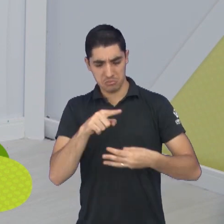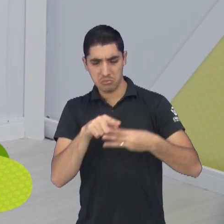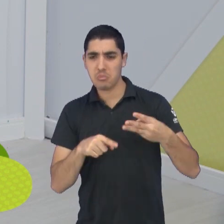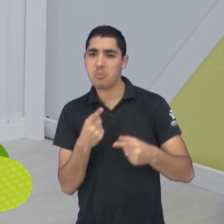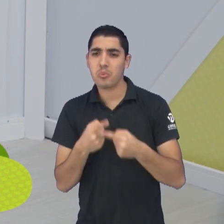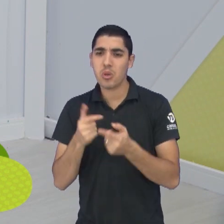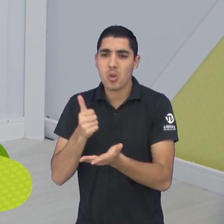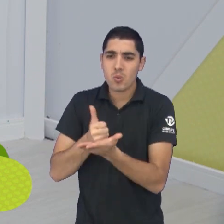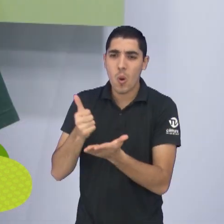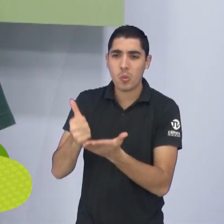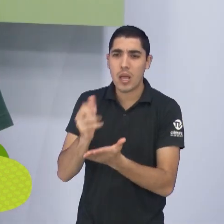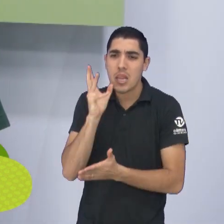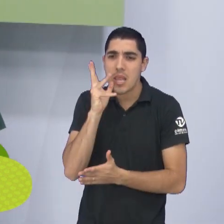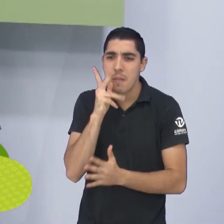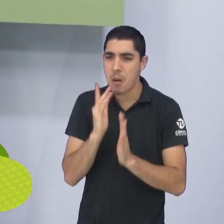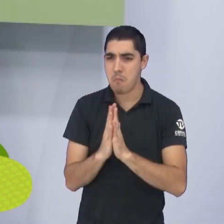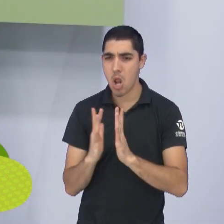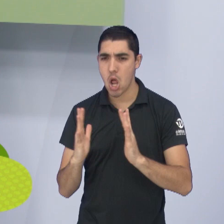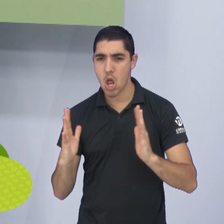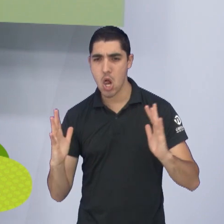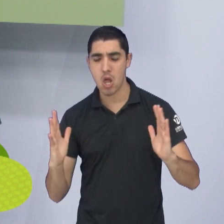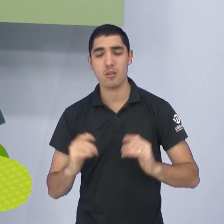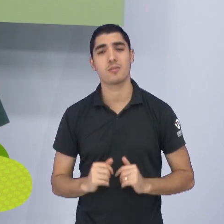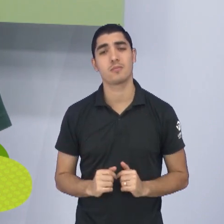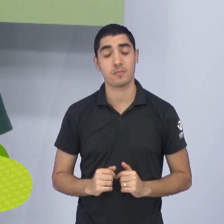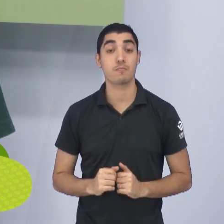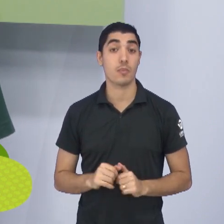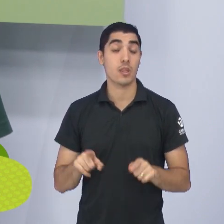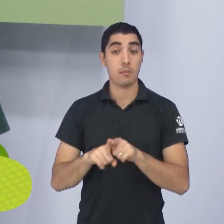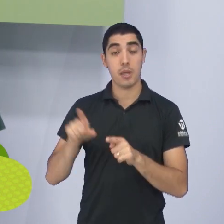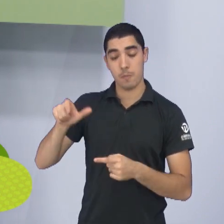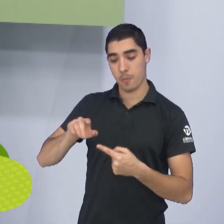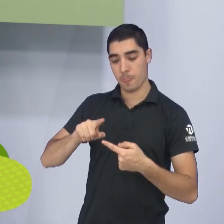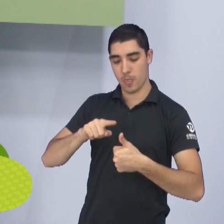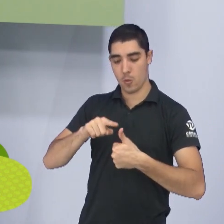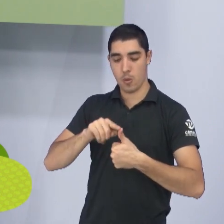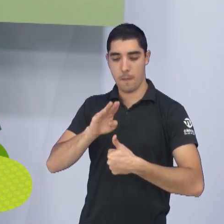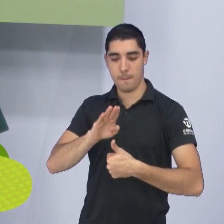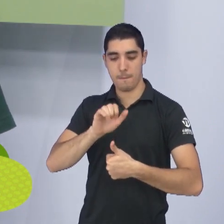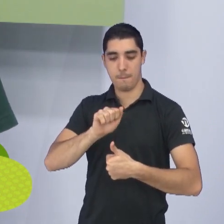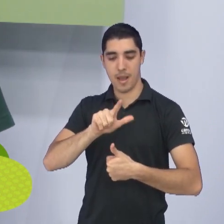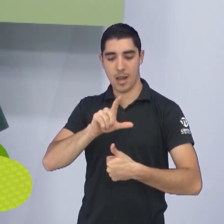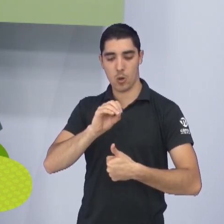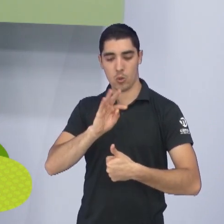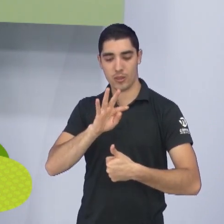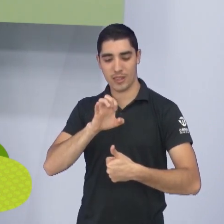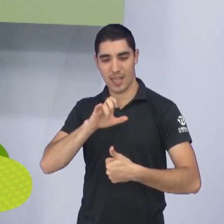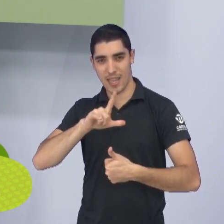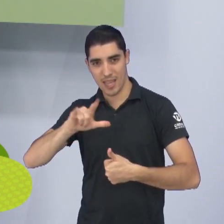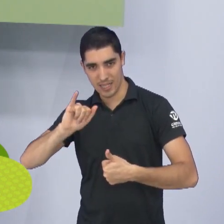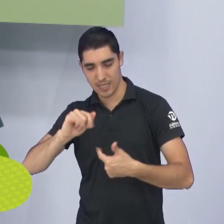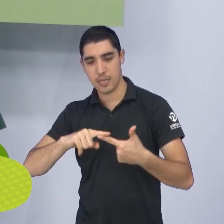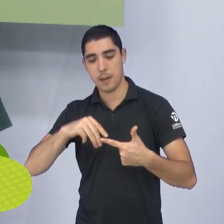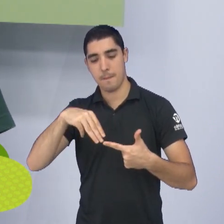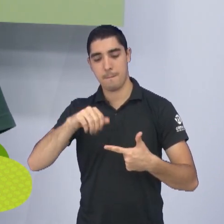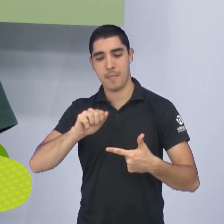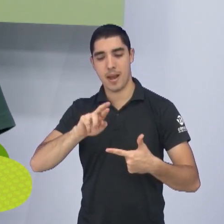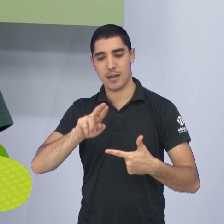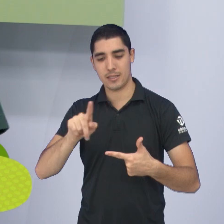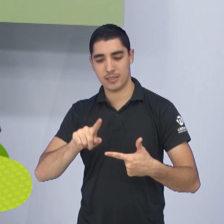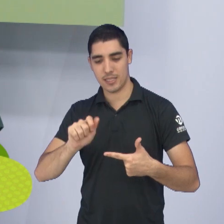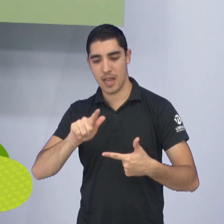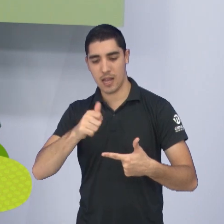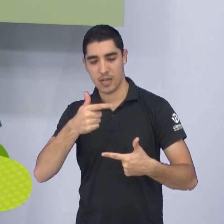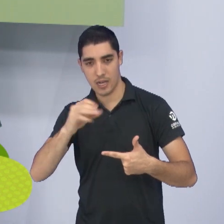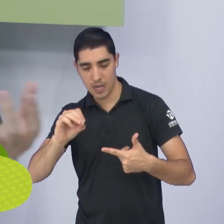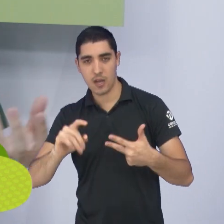assim. E eu acho que o Balotelli, o Marzagão, o Caio César, que tem um contrato até um pouquinho mais longo, são esses jogadores que, como